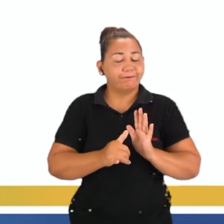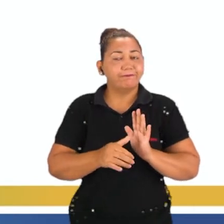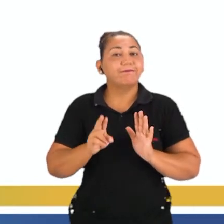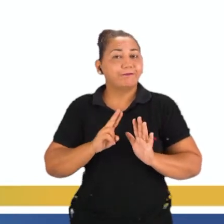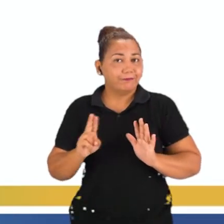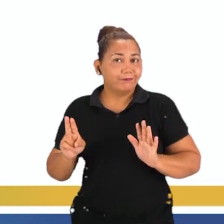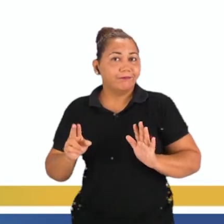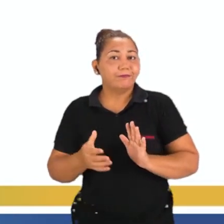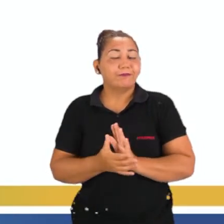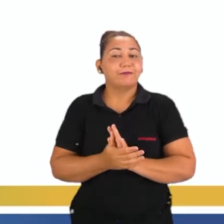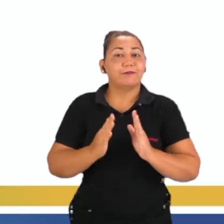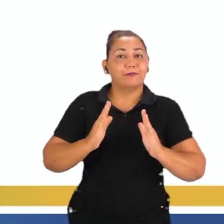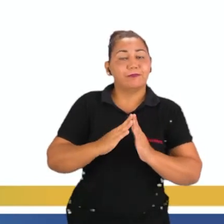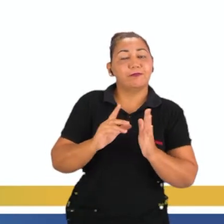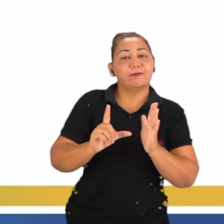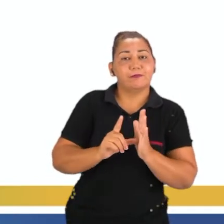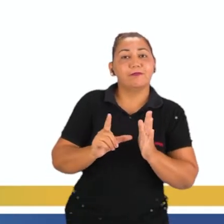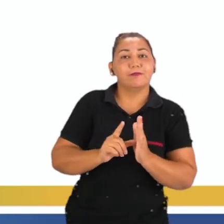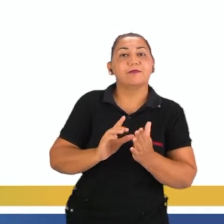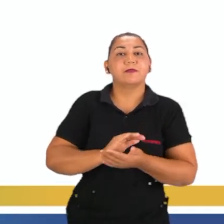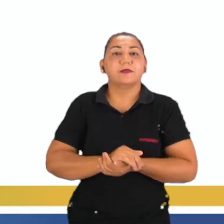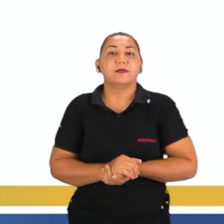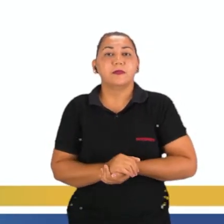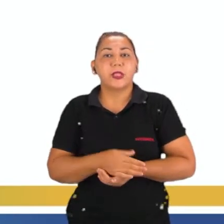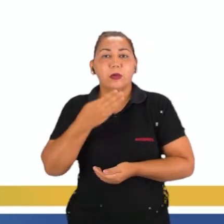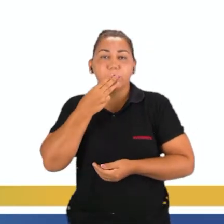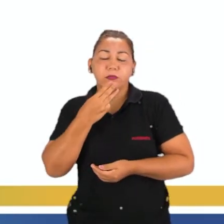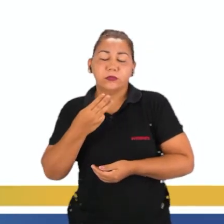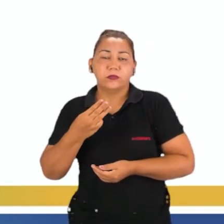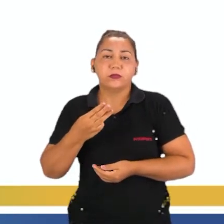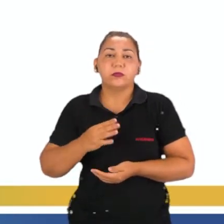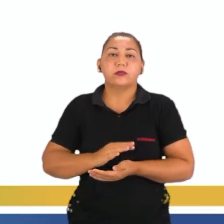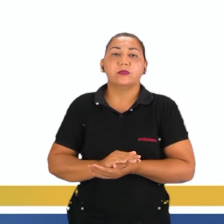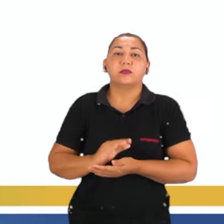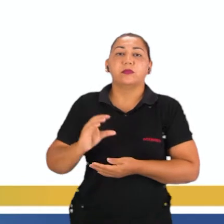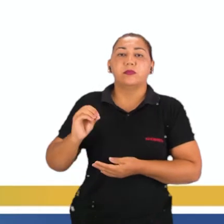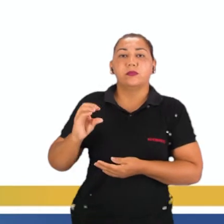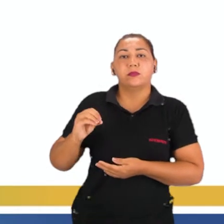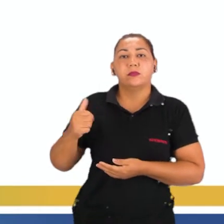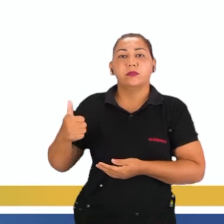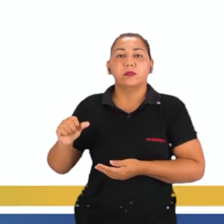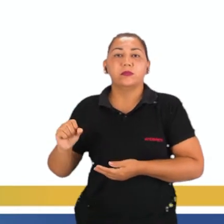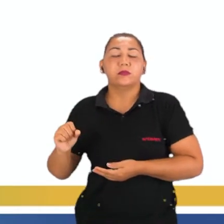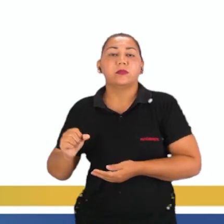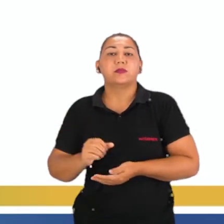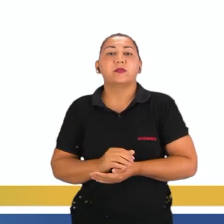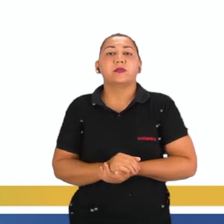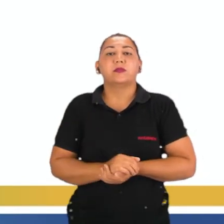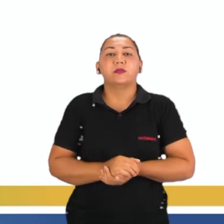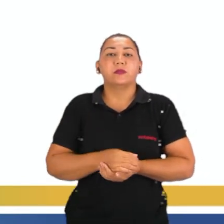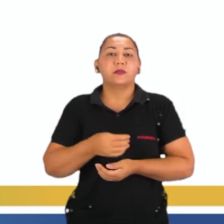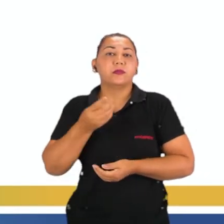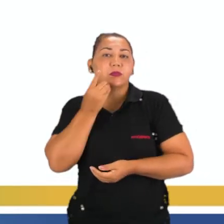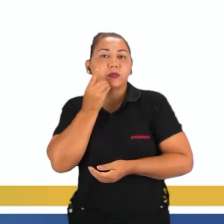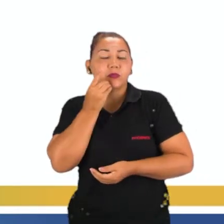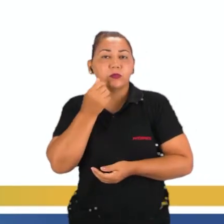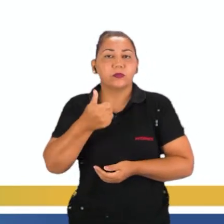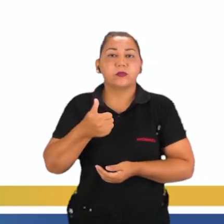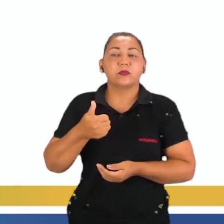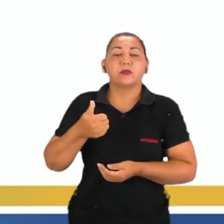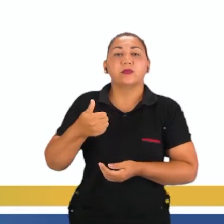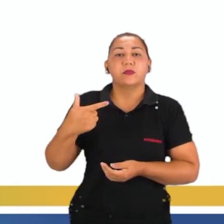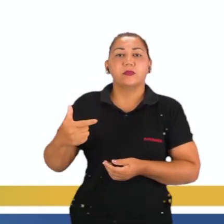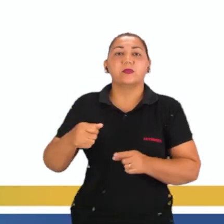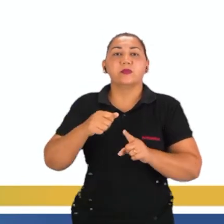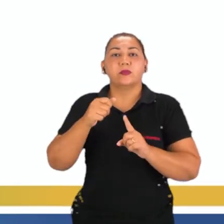departamento. No que diz respeito ao pedido número 001, realizado em 12 de outubro de 2010, eu venho